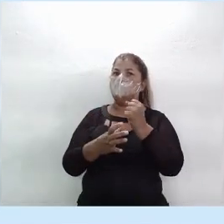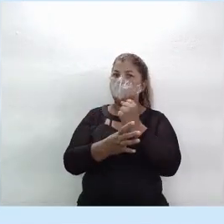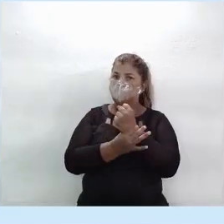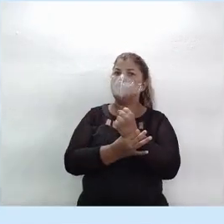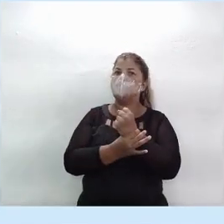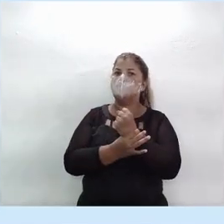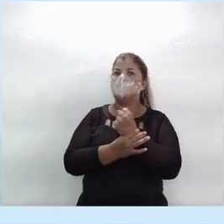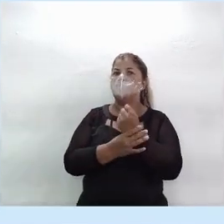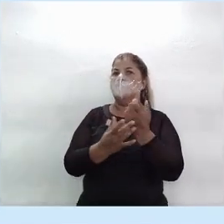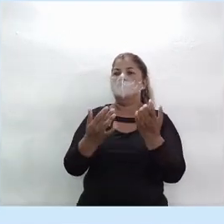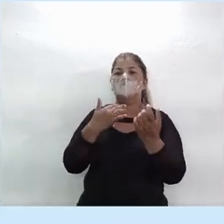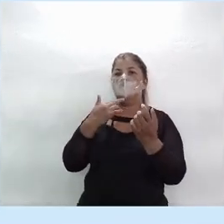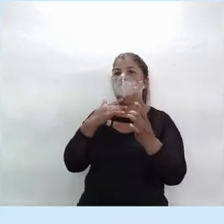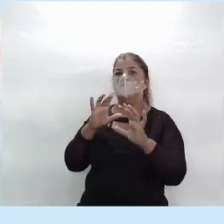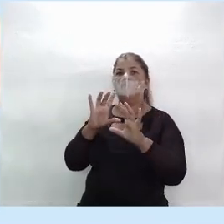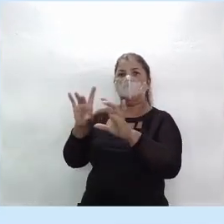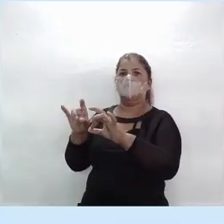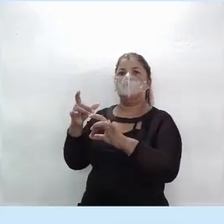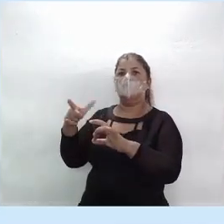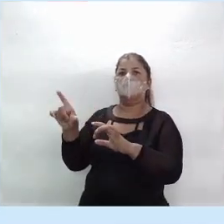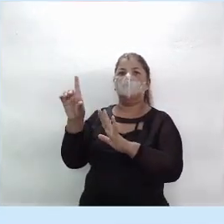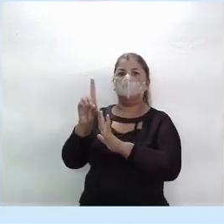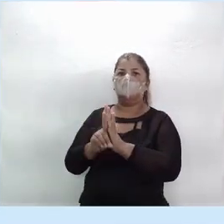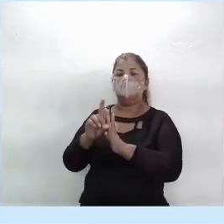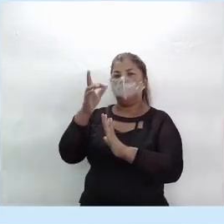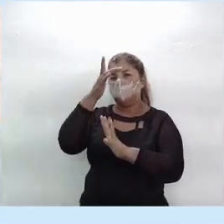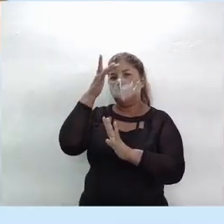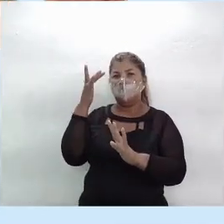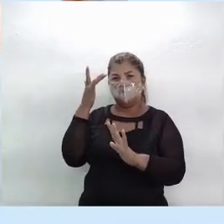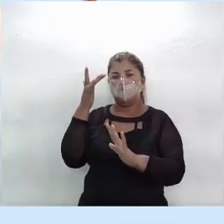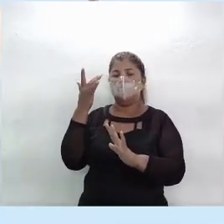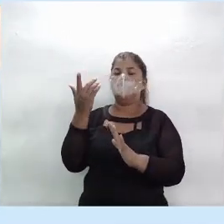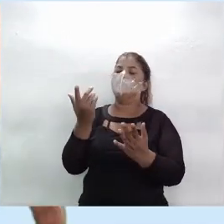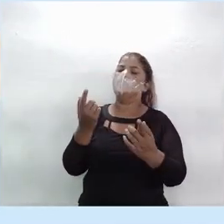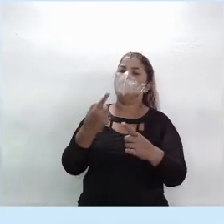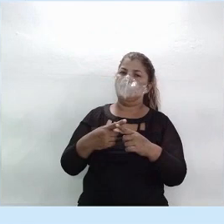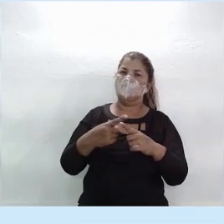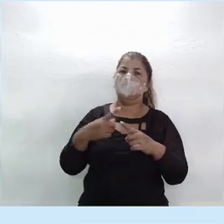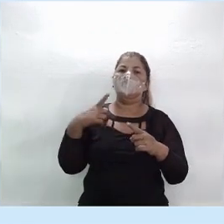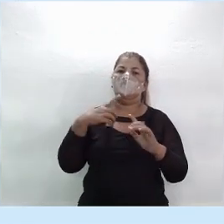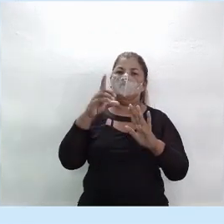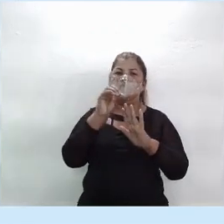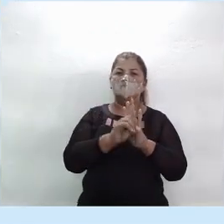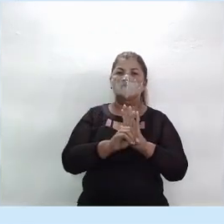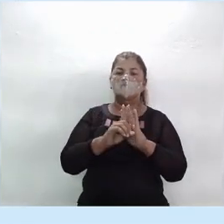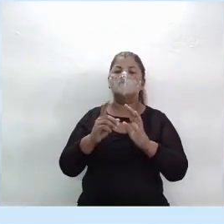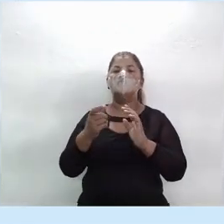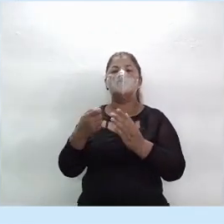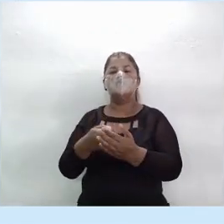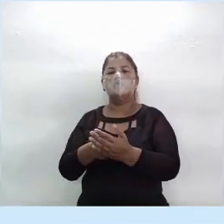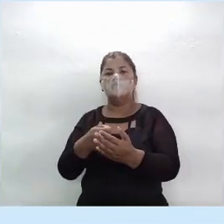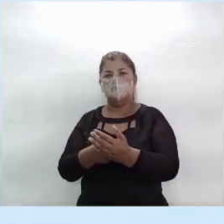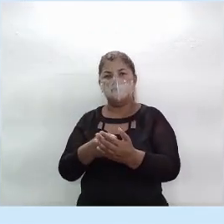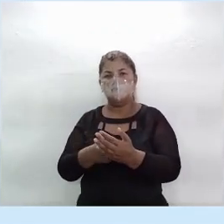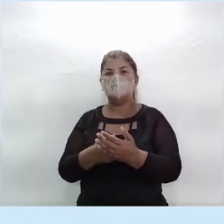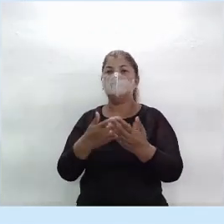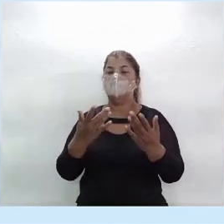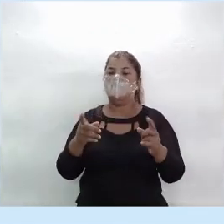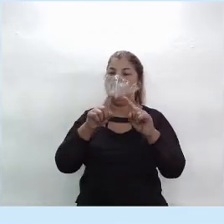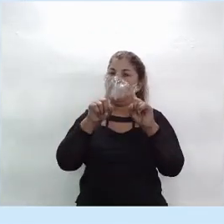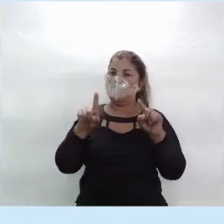não vá ferir o direito de ninguém, certo? Então, direitos e deveres, projeto de